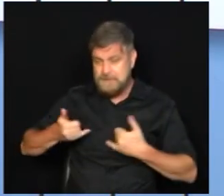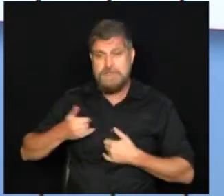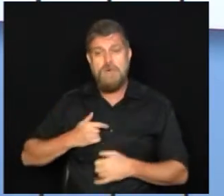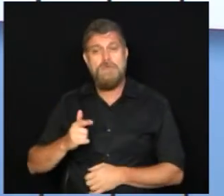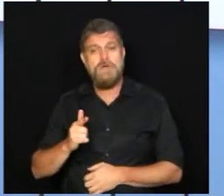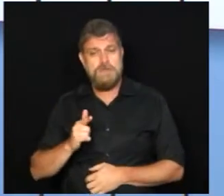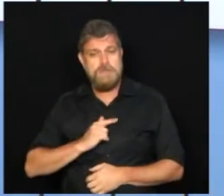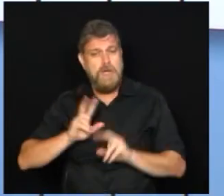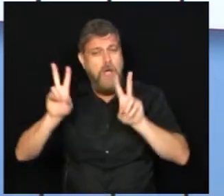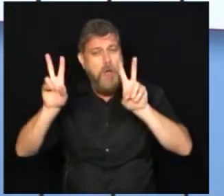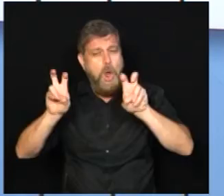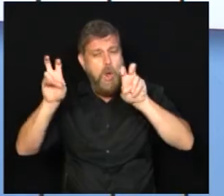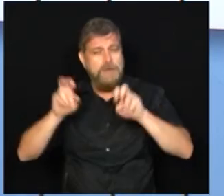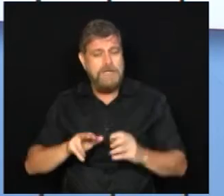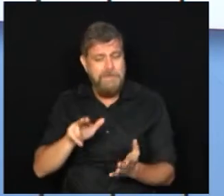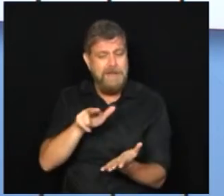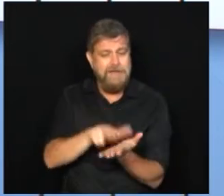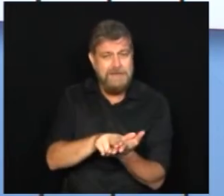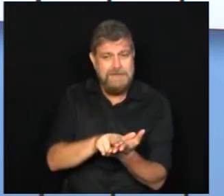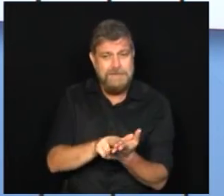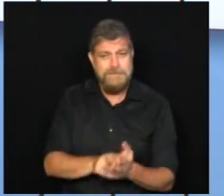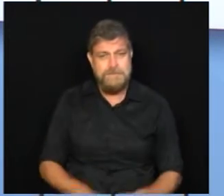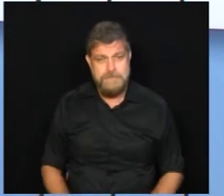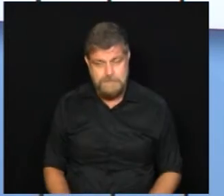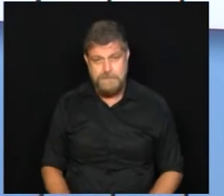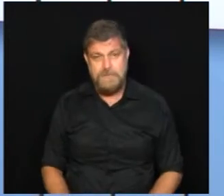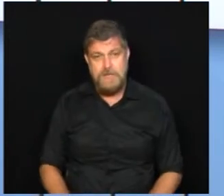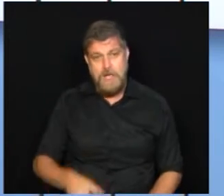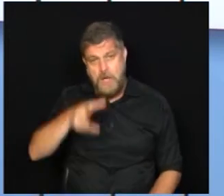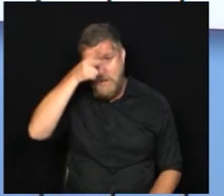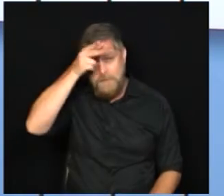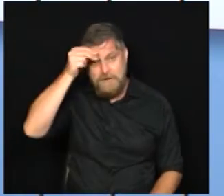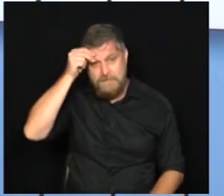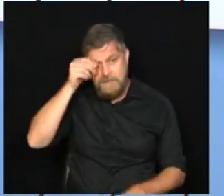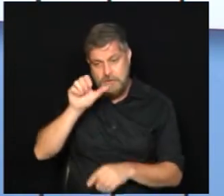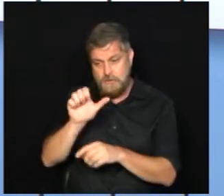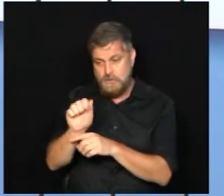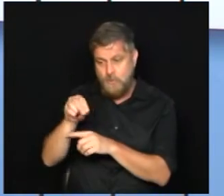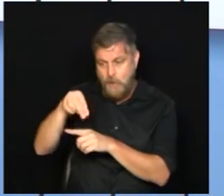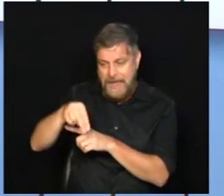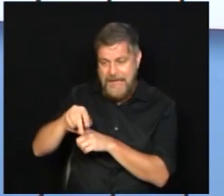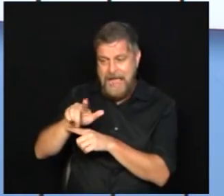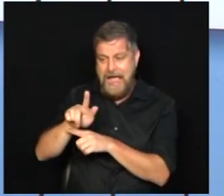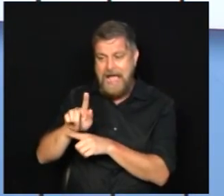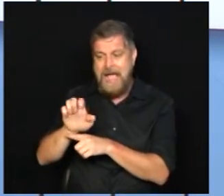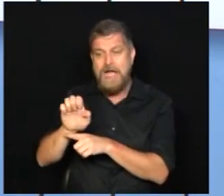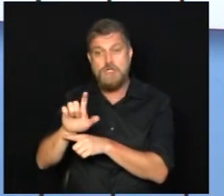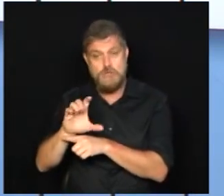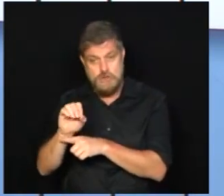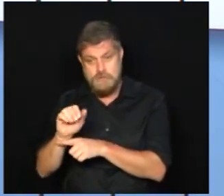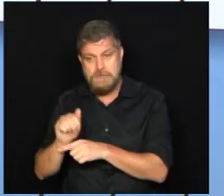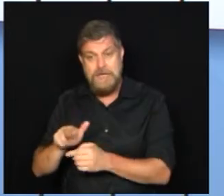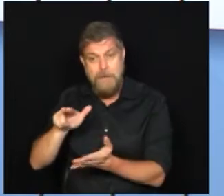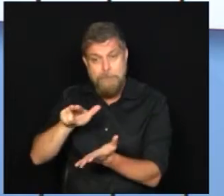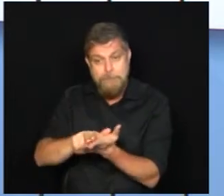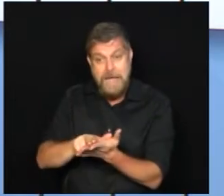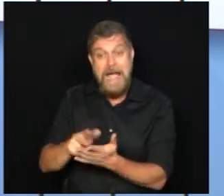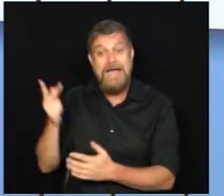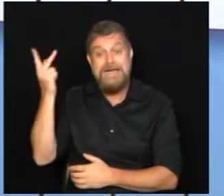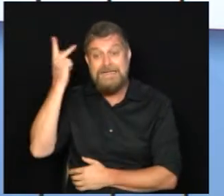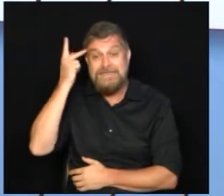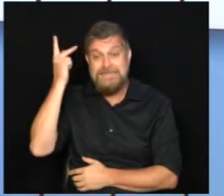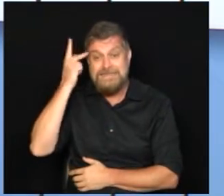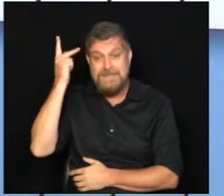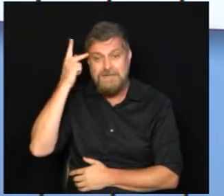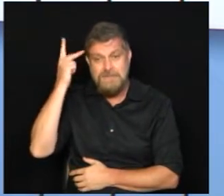respeito dessa questão de internação Prefeito Angelo Perugini segue internado em hospital na cidade de São